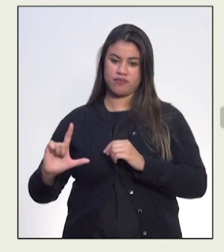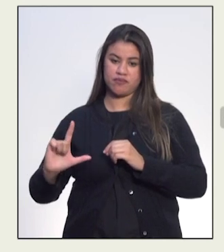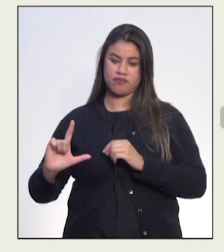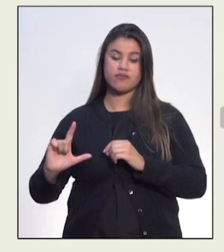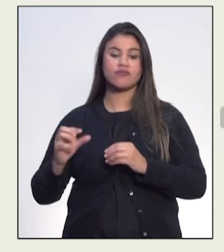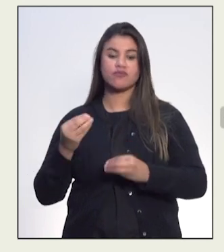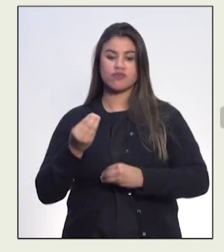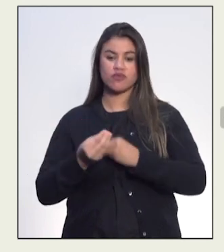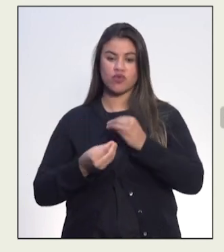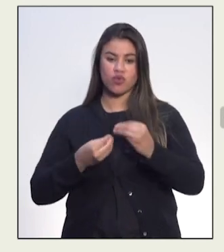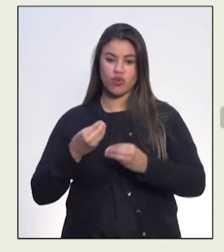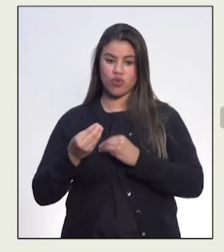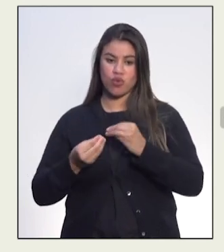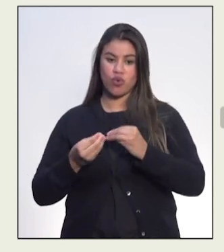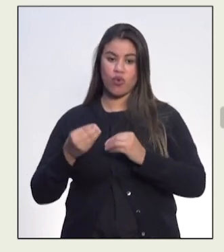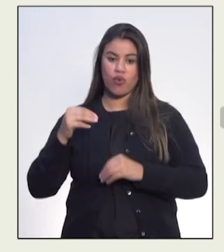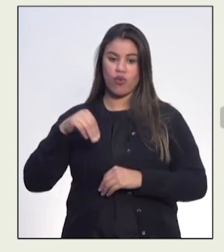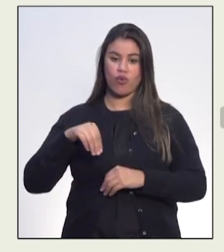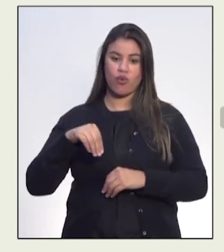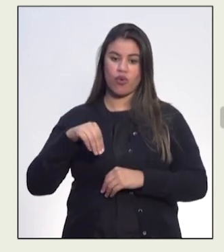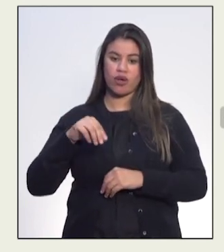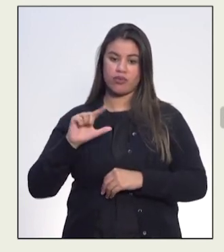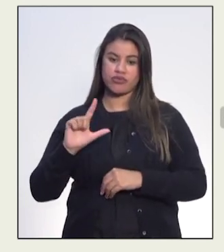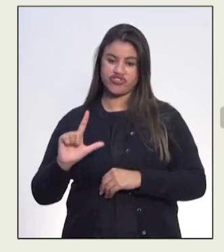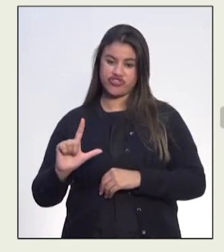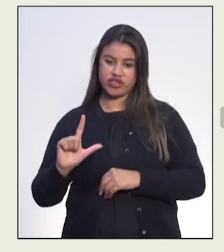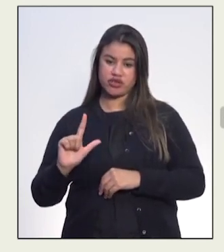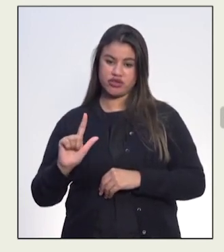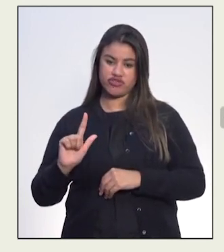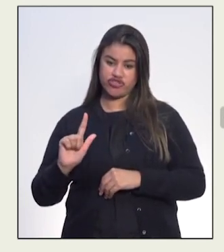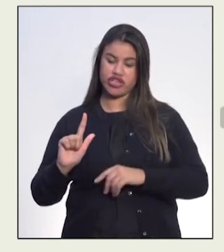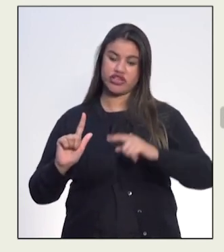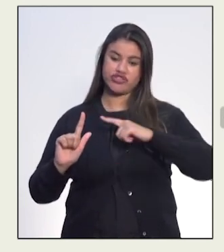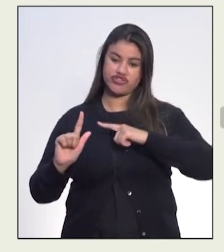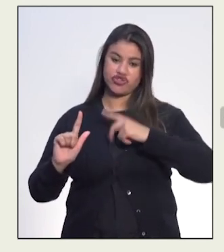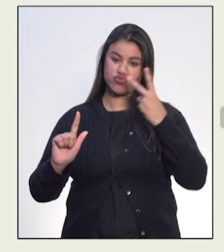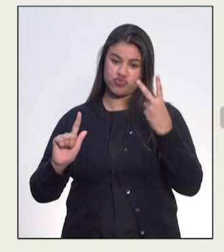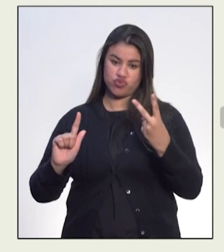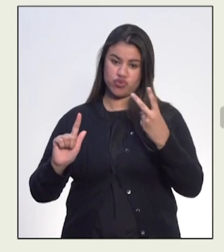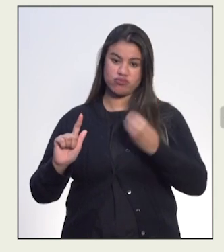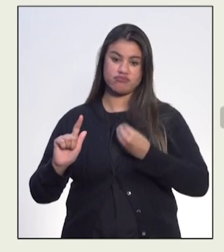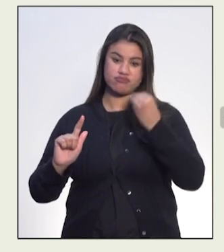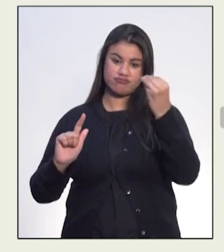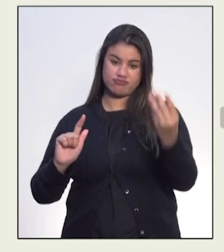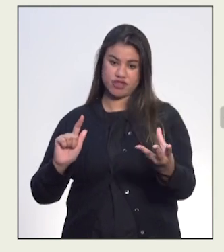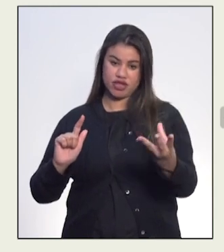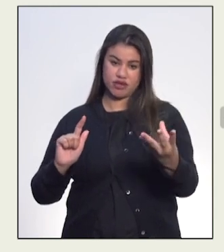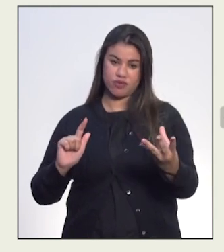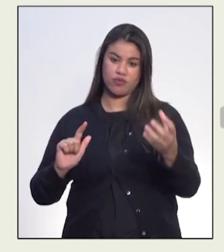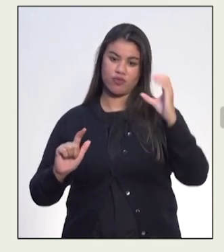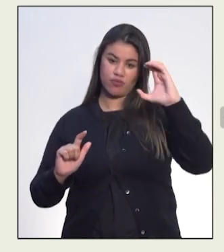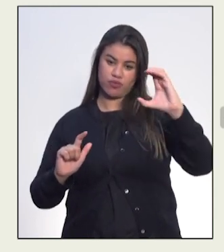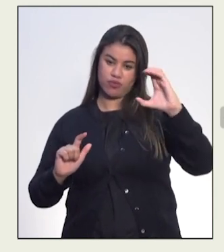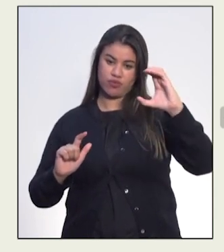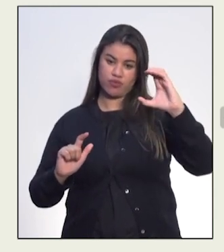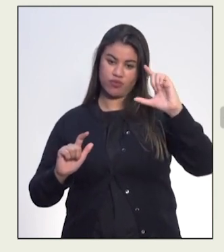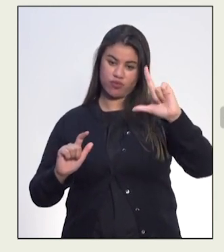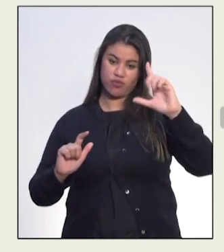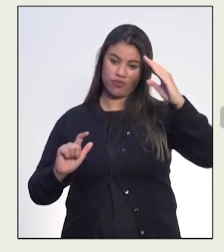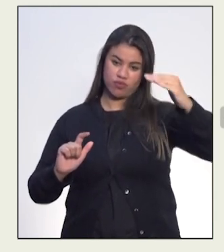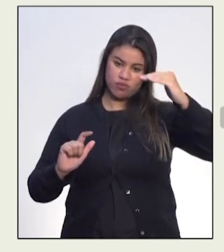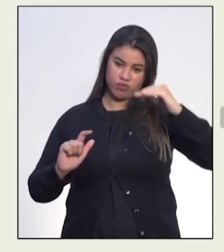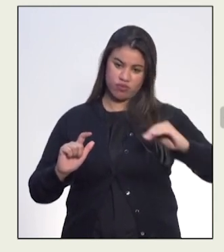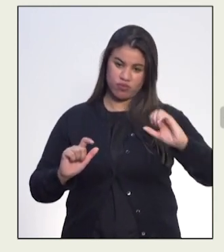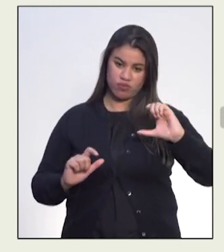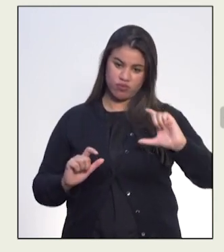O Mg tinha 2 elétrons para ser doado. Ele já doou. Um para um cloro e outro para o